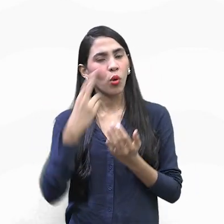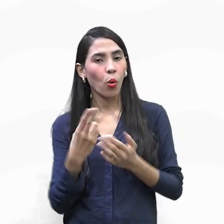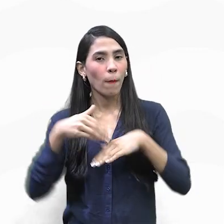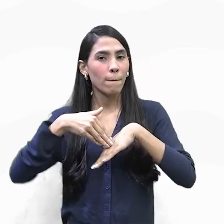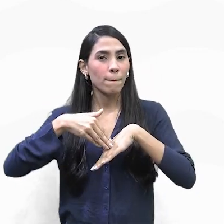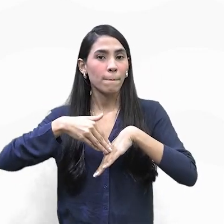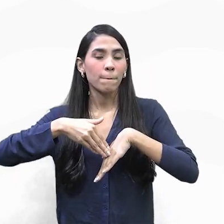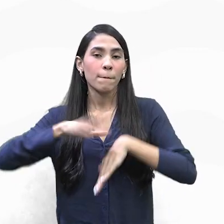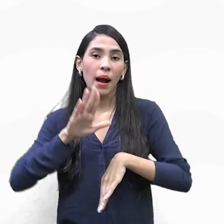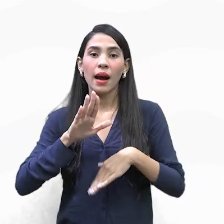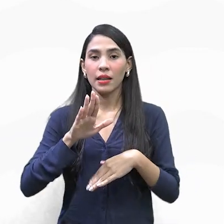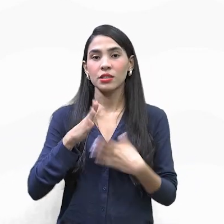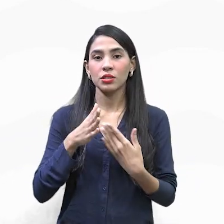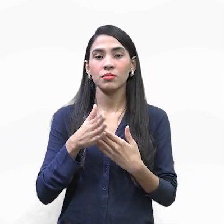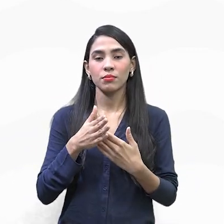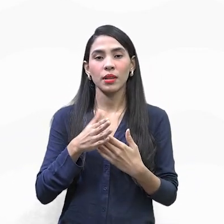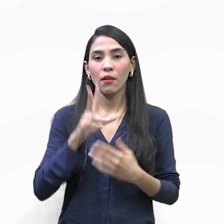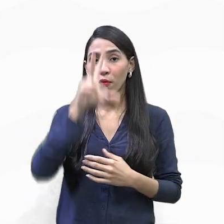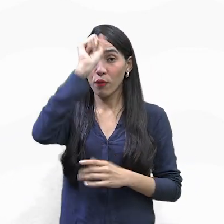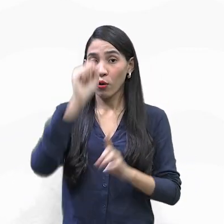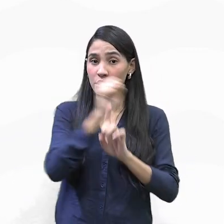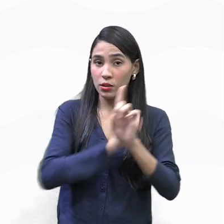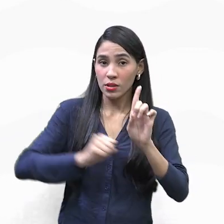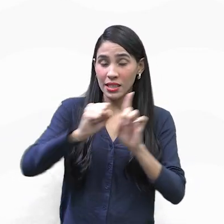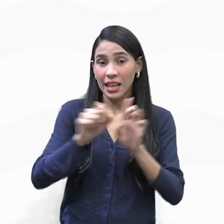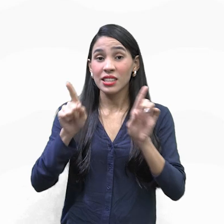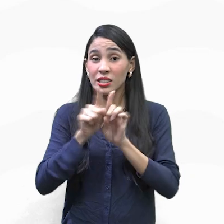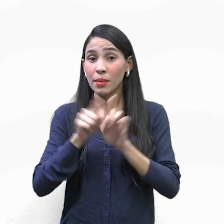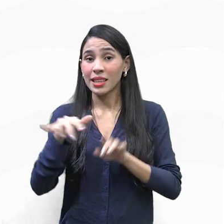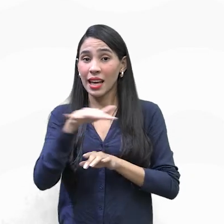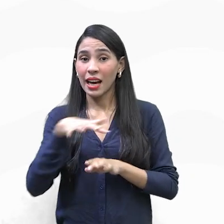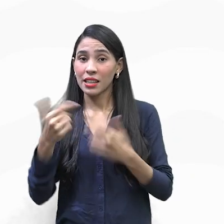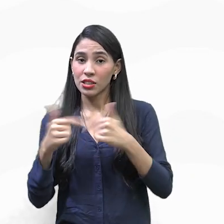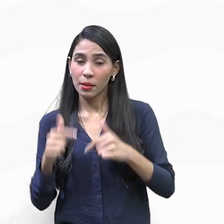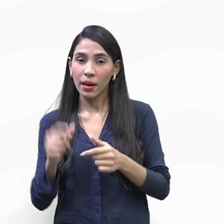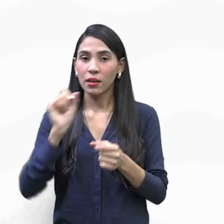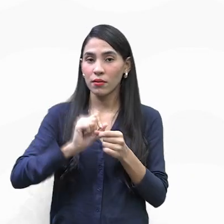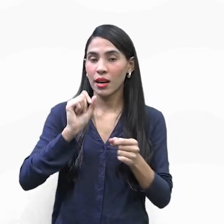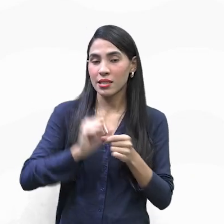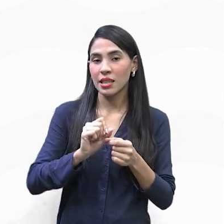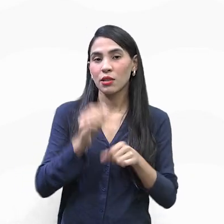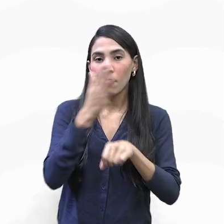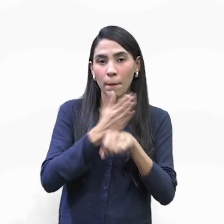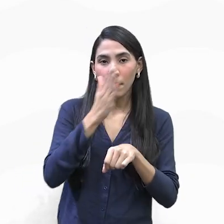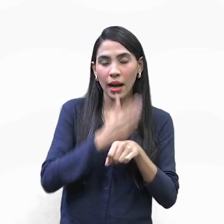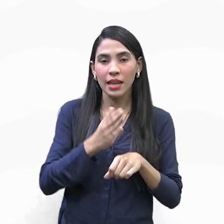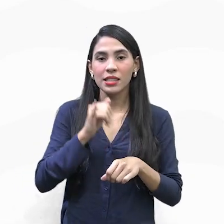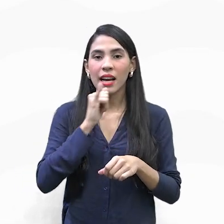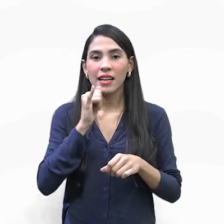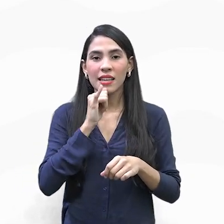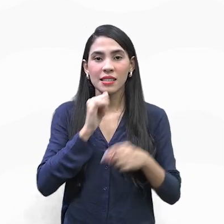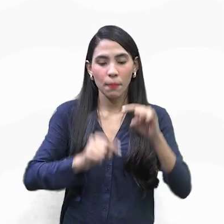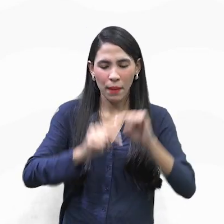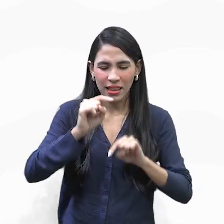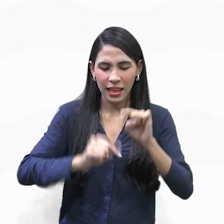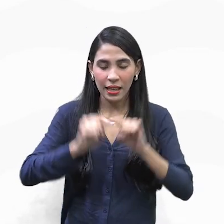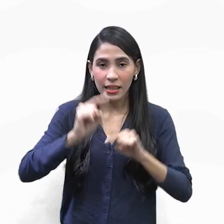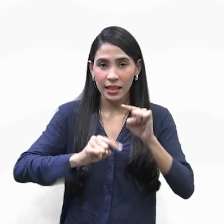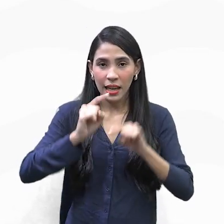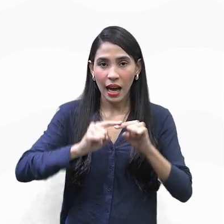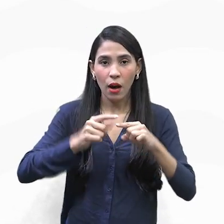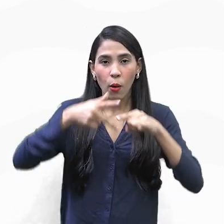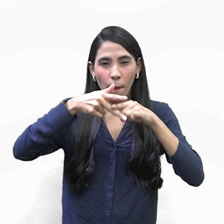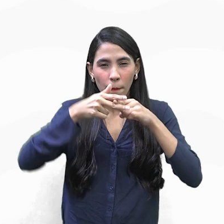vez mais presentes em diversos ambientes de trabalho, realizando tarefas que vão desde a montagem de produtos até